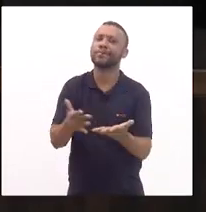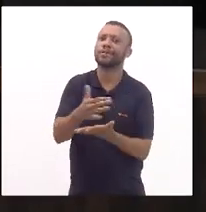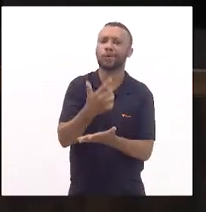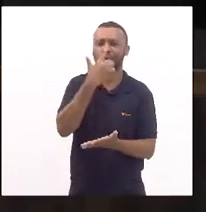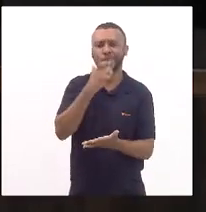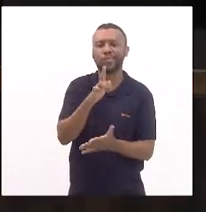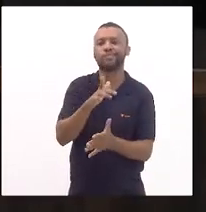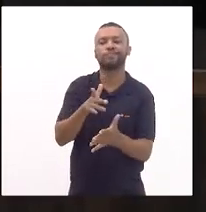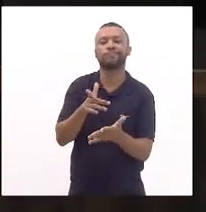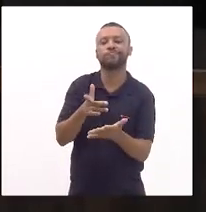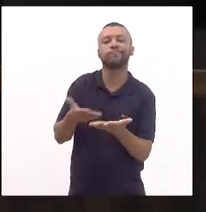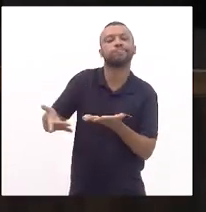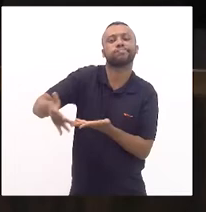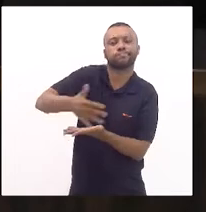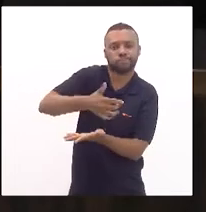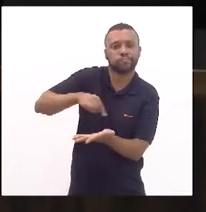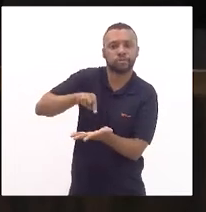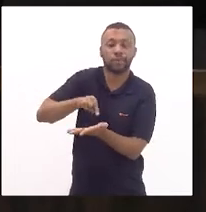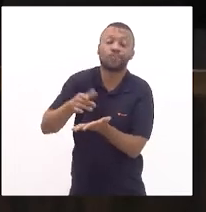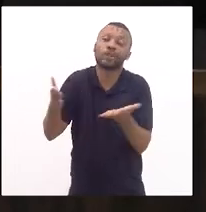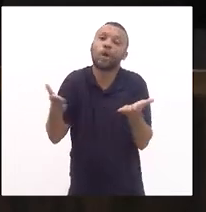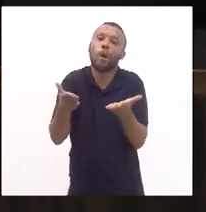hoje, simbolicamente,